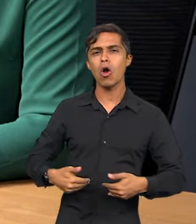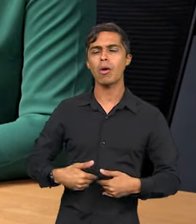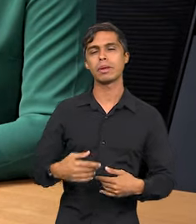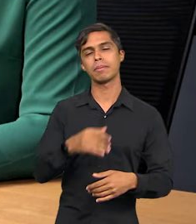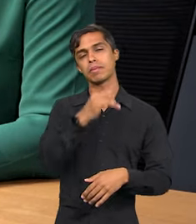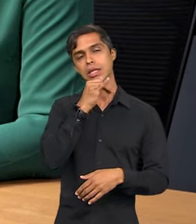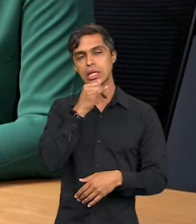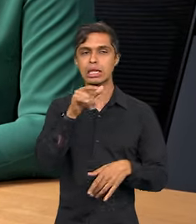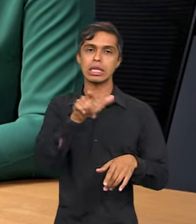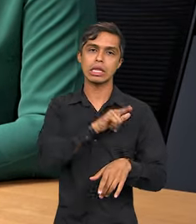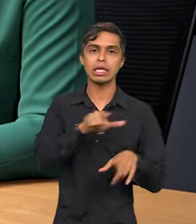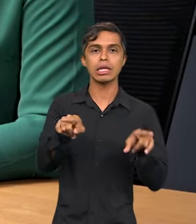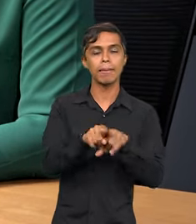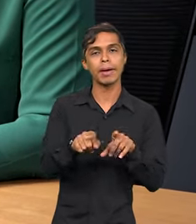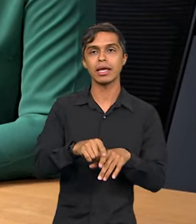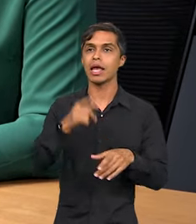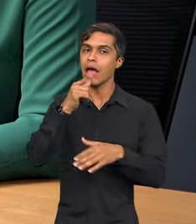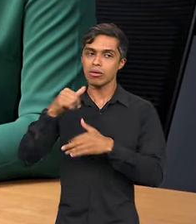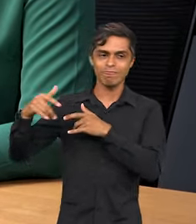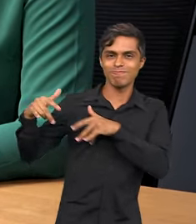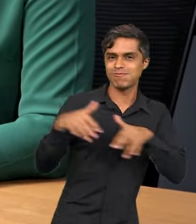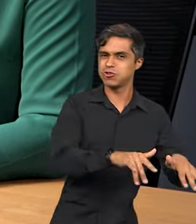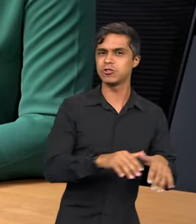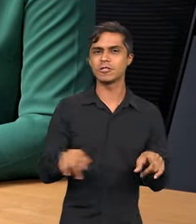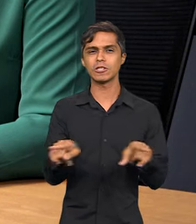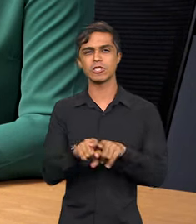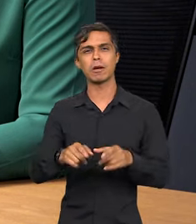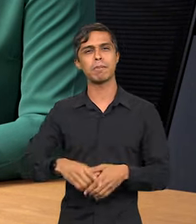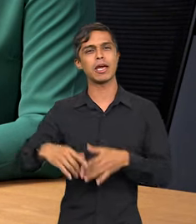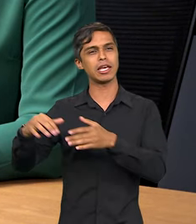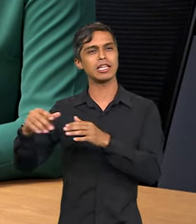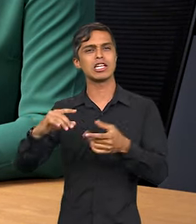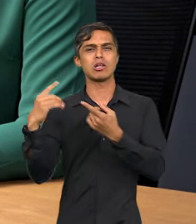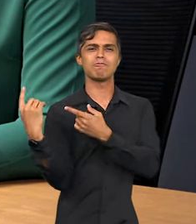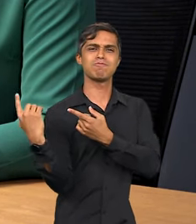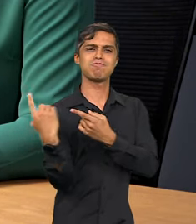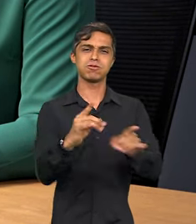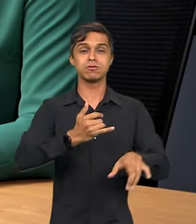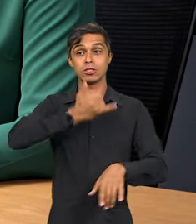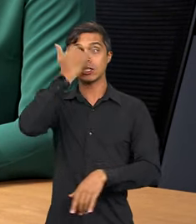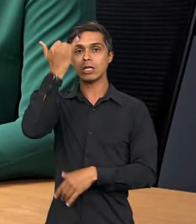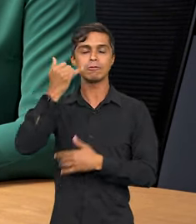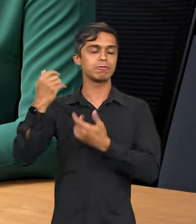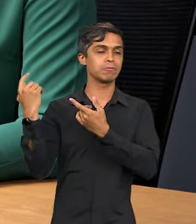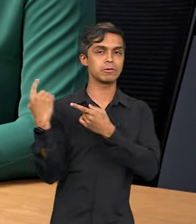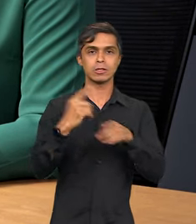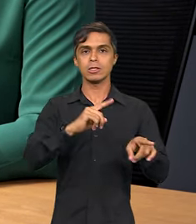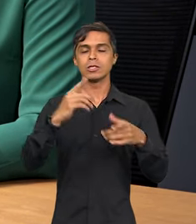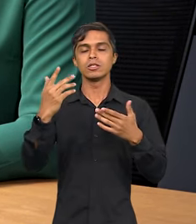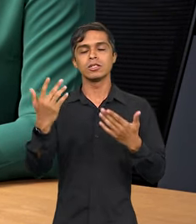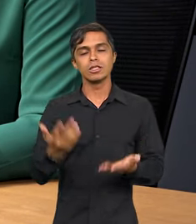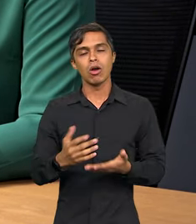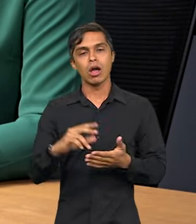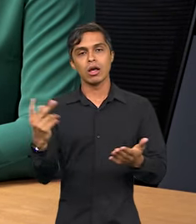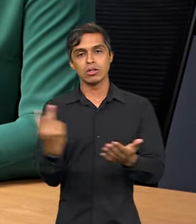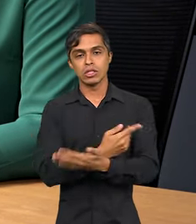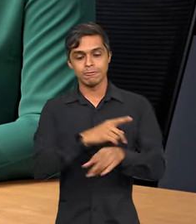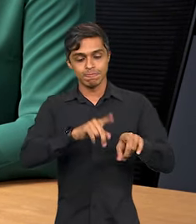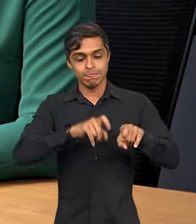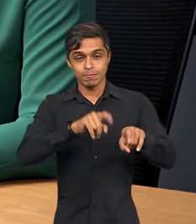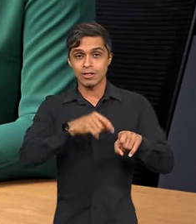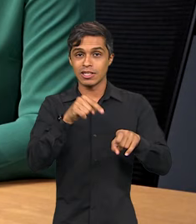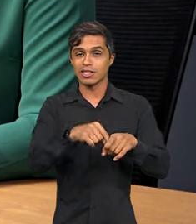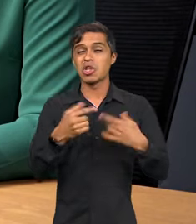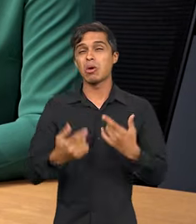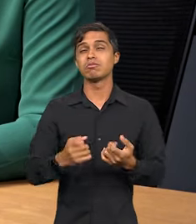enchentes de você ter grandes secas impacta a agricultura a agricultura por sua vez a depender de como ela acontece prov provoca o